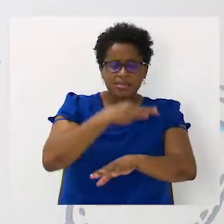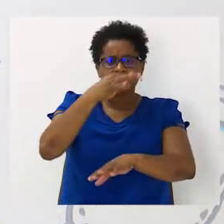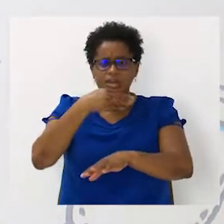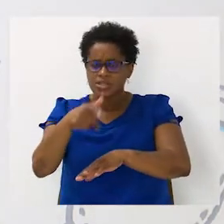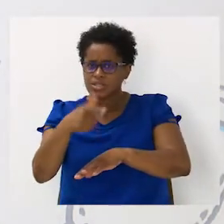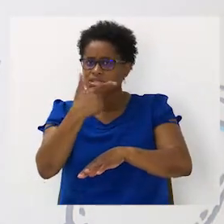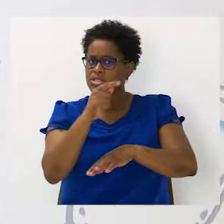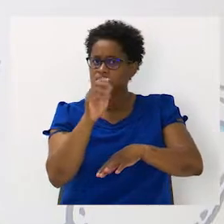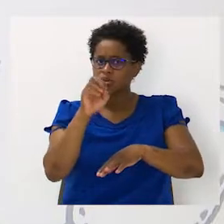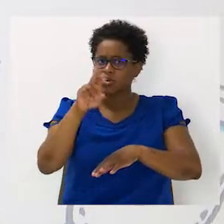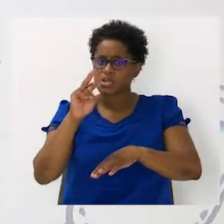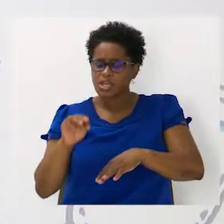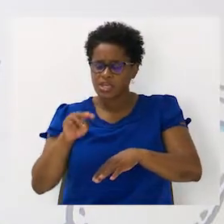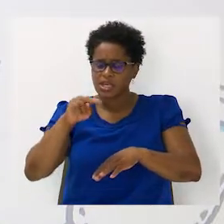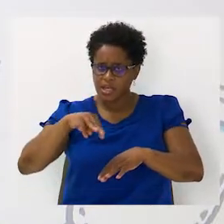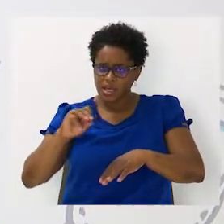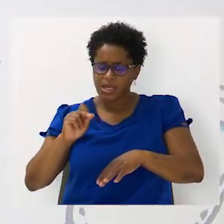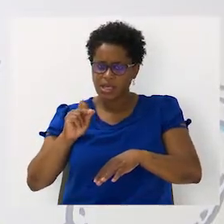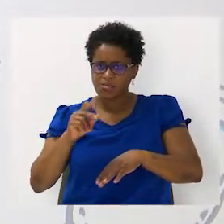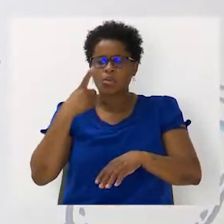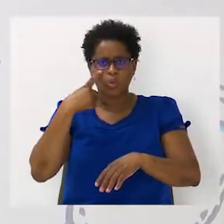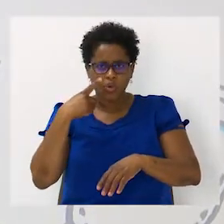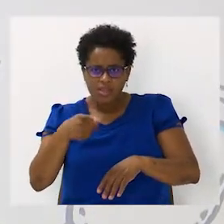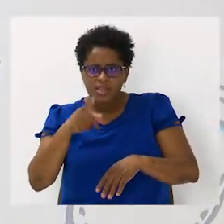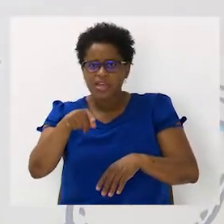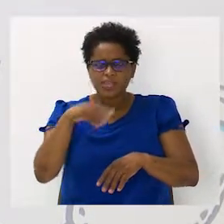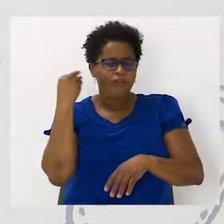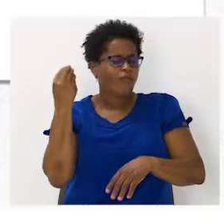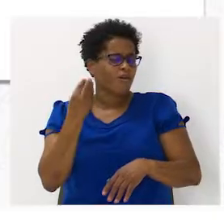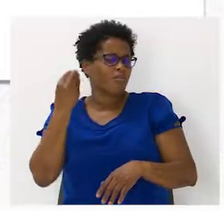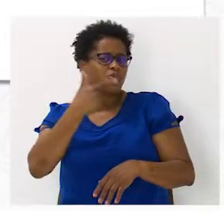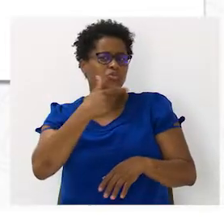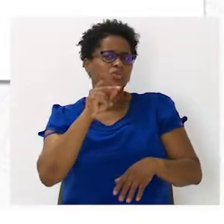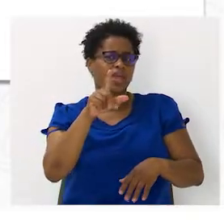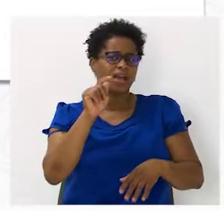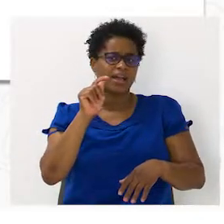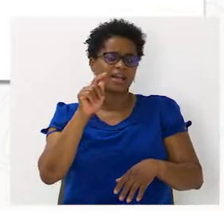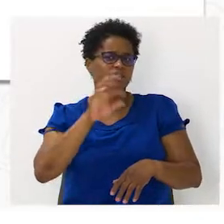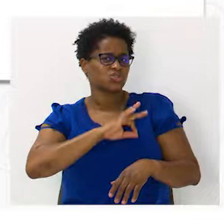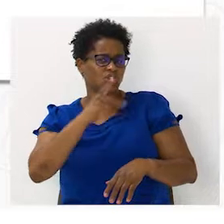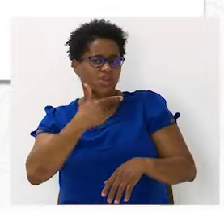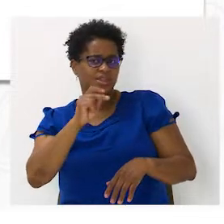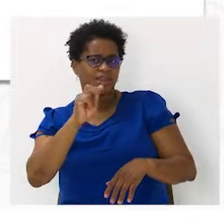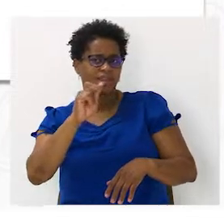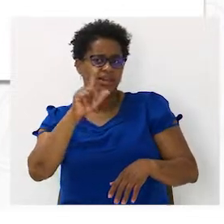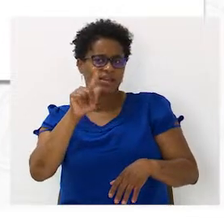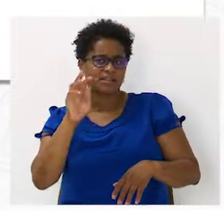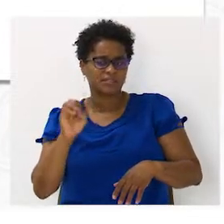vamos conhecer esse famoso senhor, Tales. Quem foi Tales? O teorema de